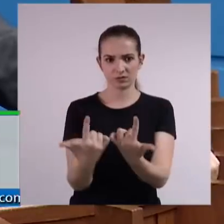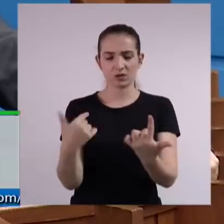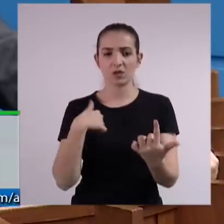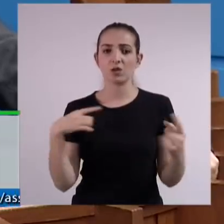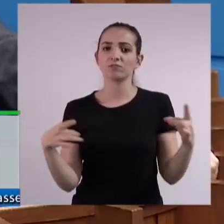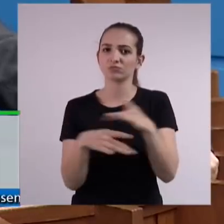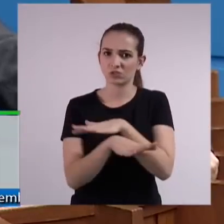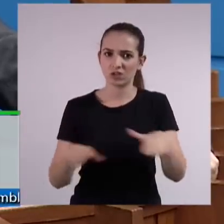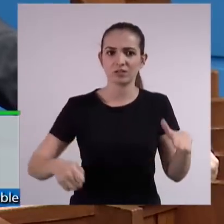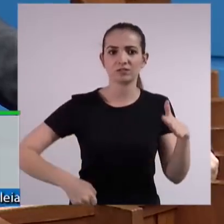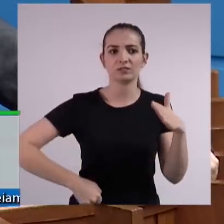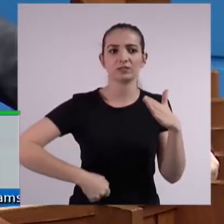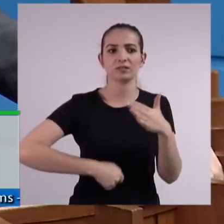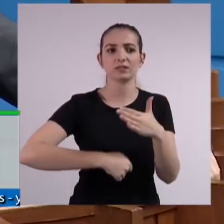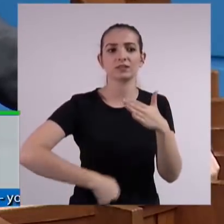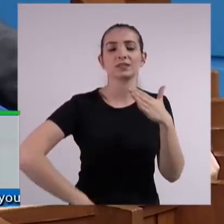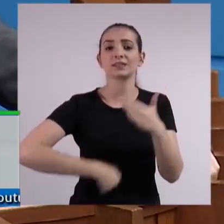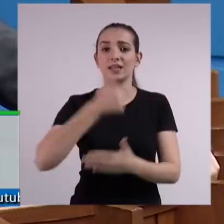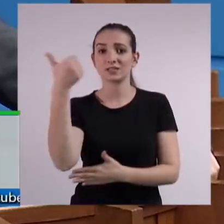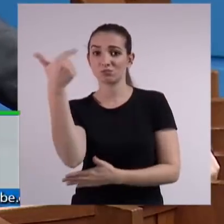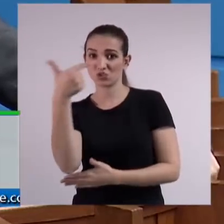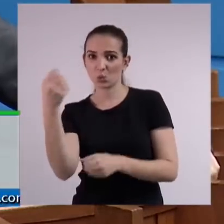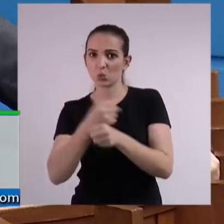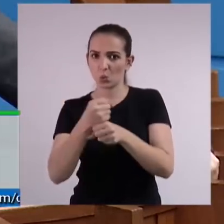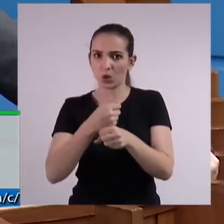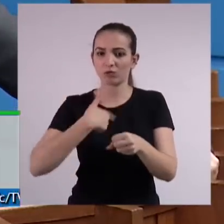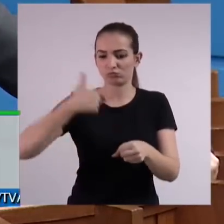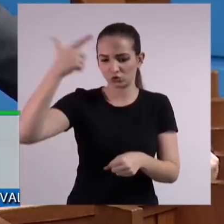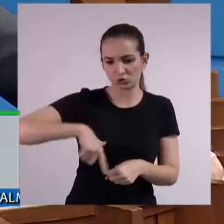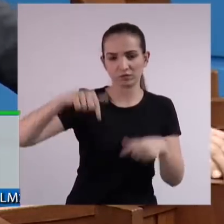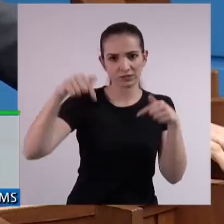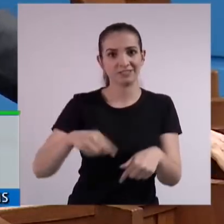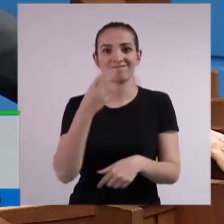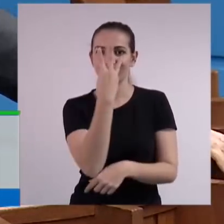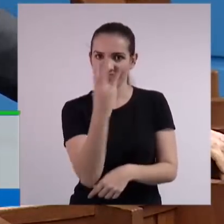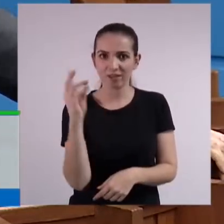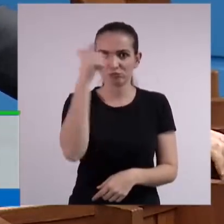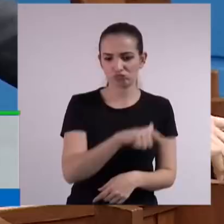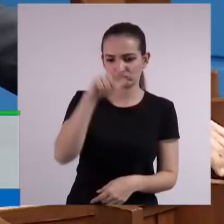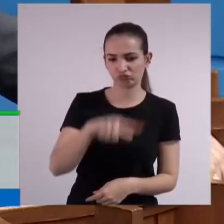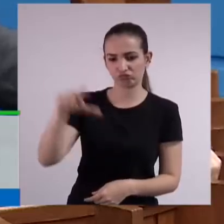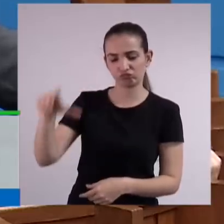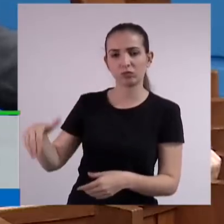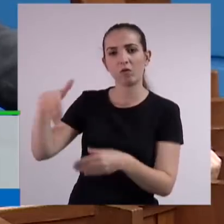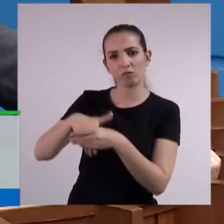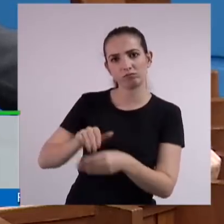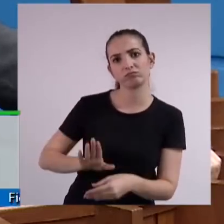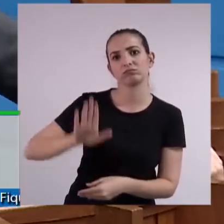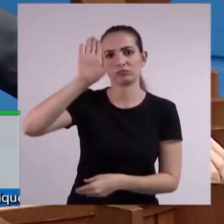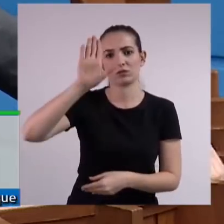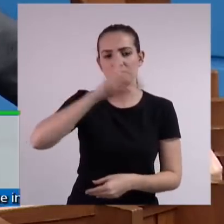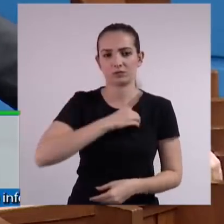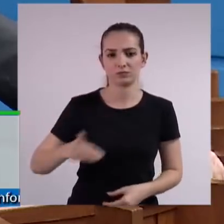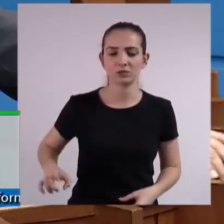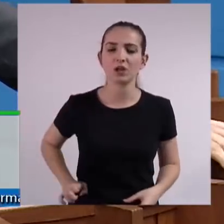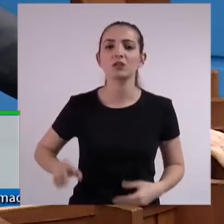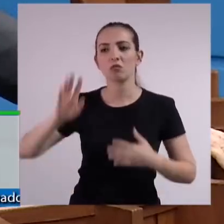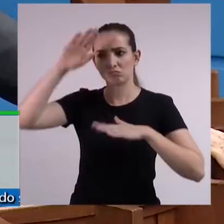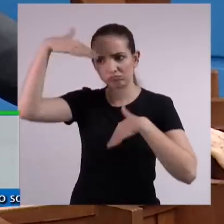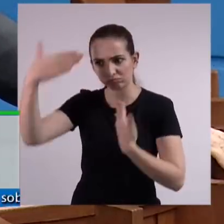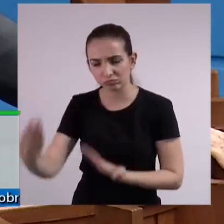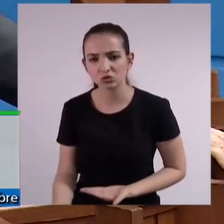o 12º ano, 3 mandatos. Destes, os senhores me concederam a honra de, por 2 vezes,